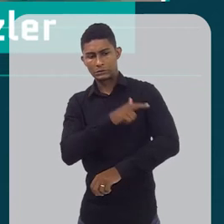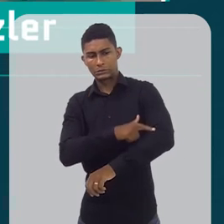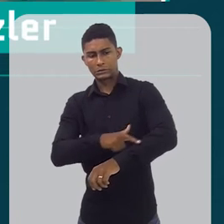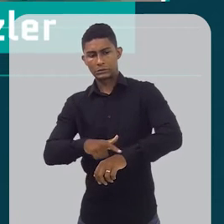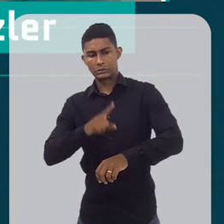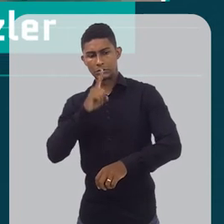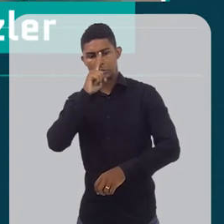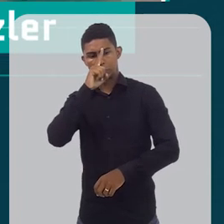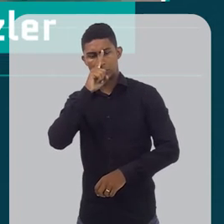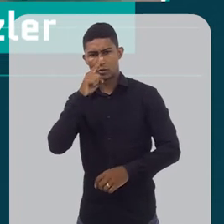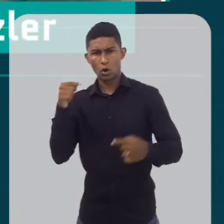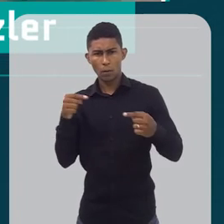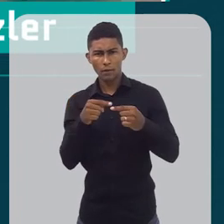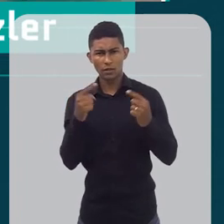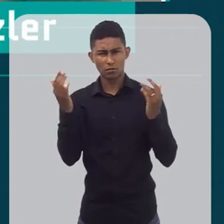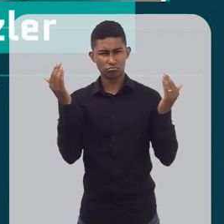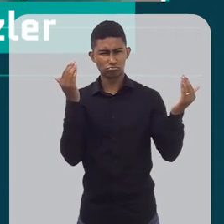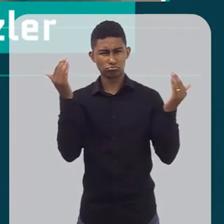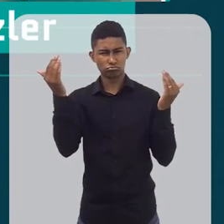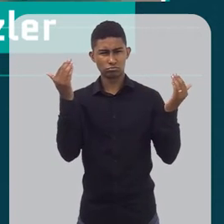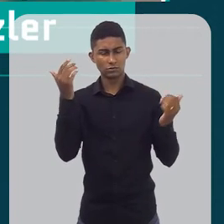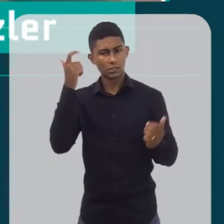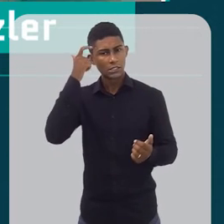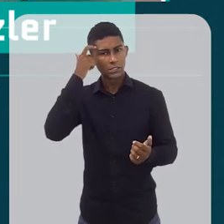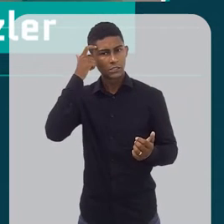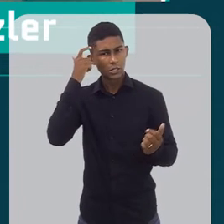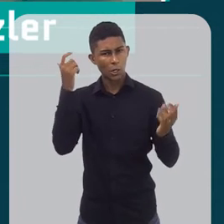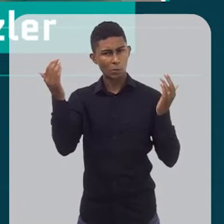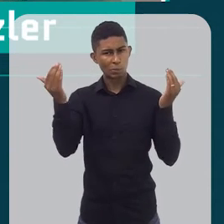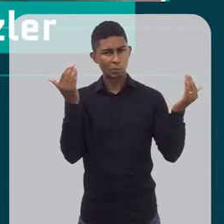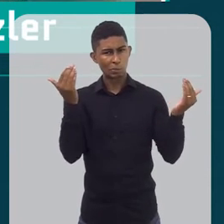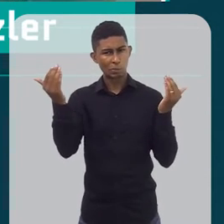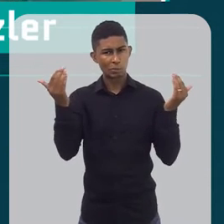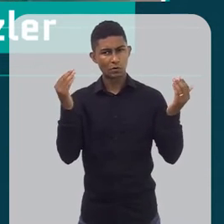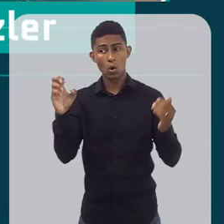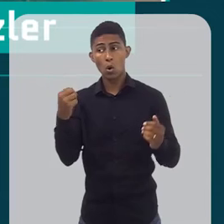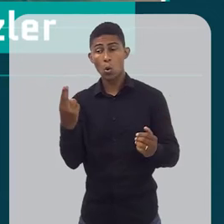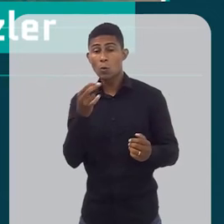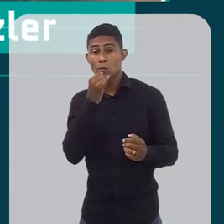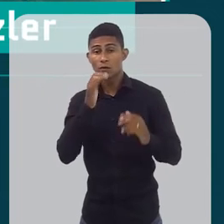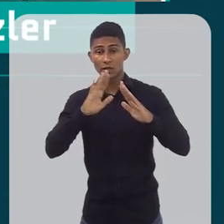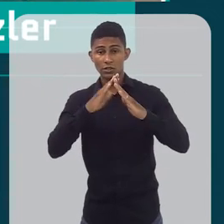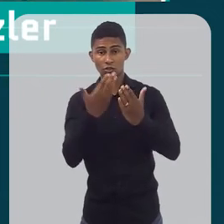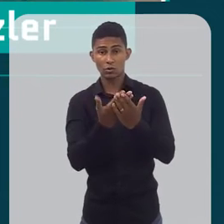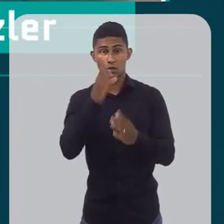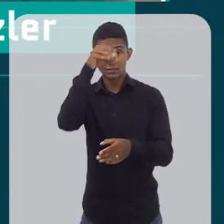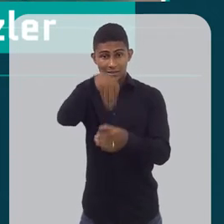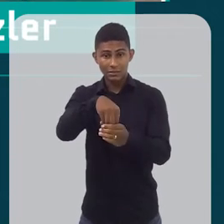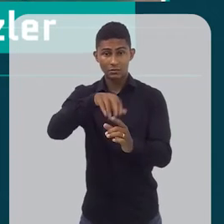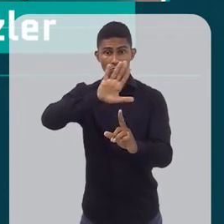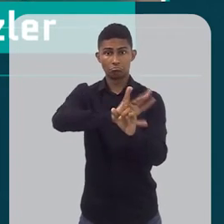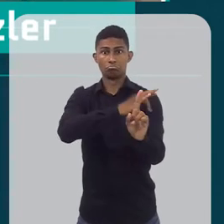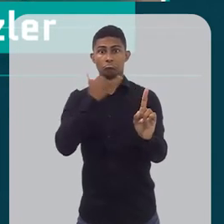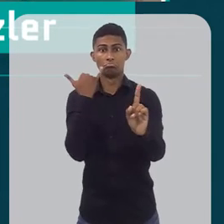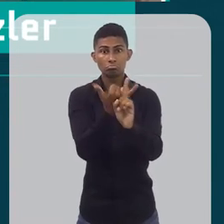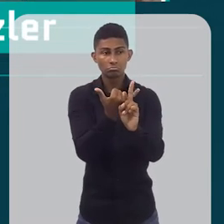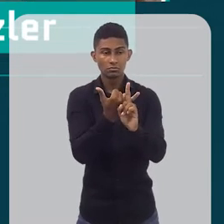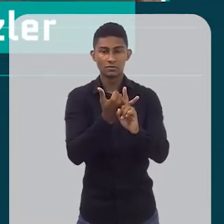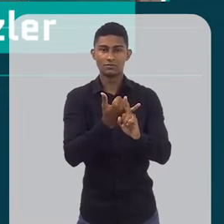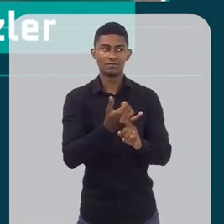risco é o fator psicológico? Ou, de repente, Sim. essa criança sofre bullying na escola,